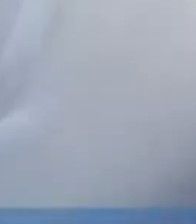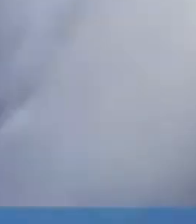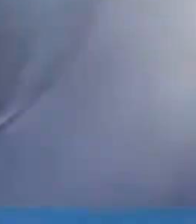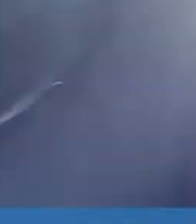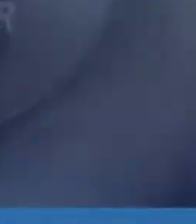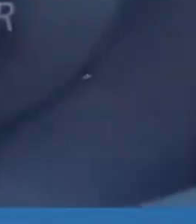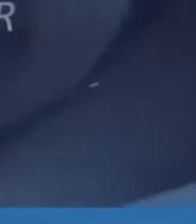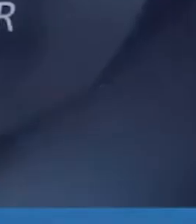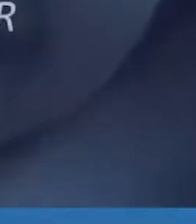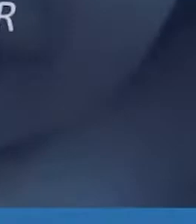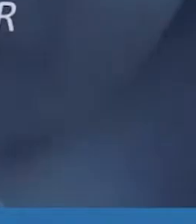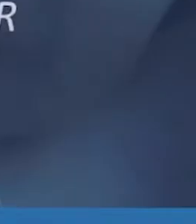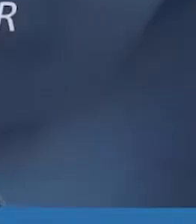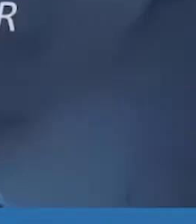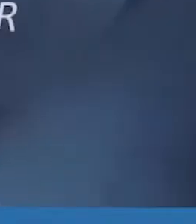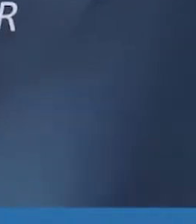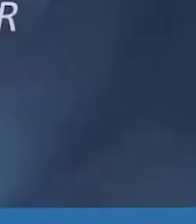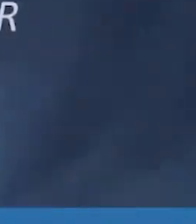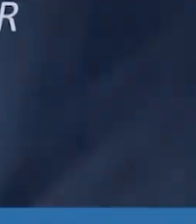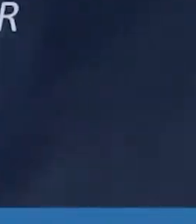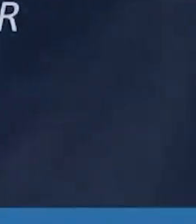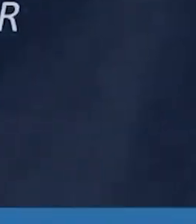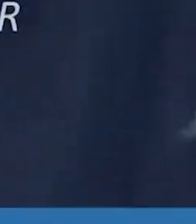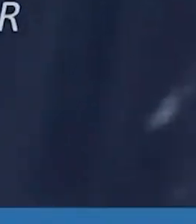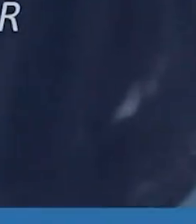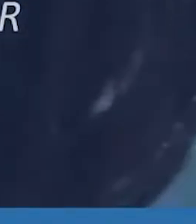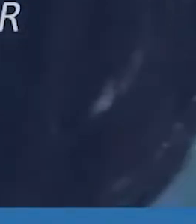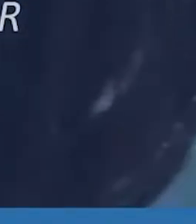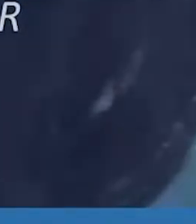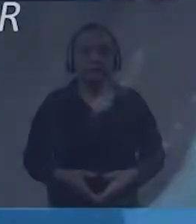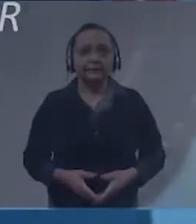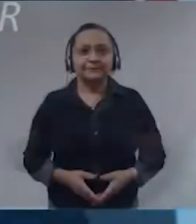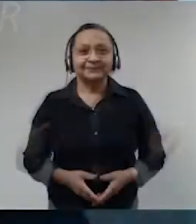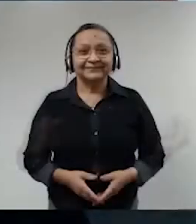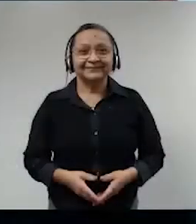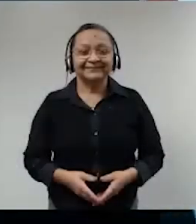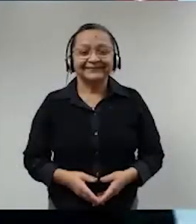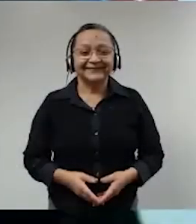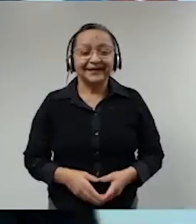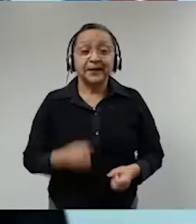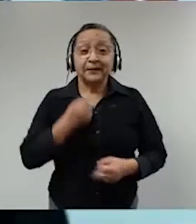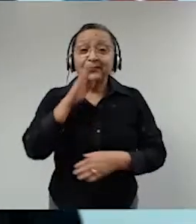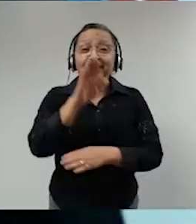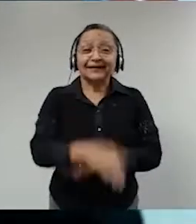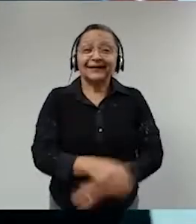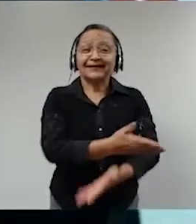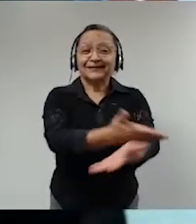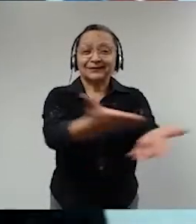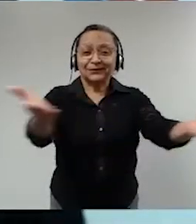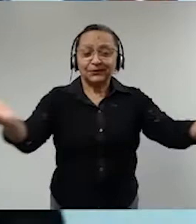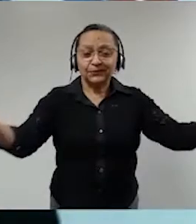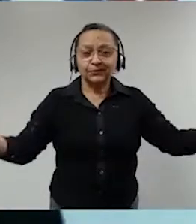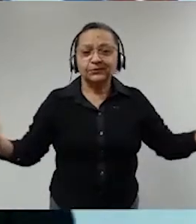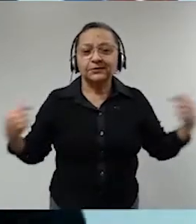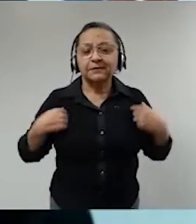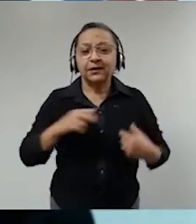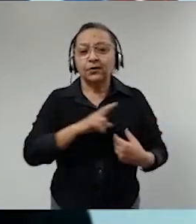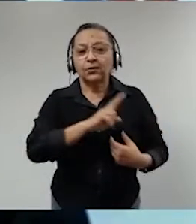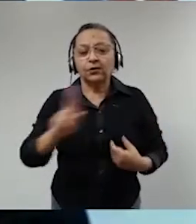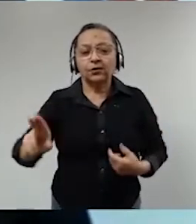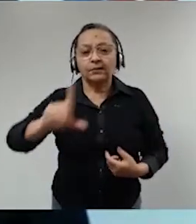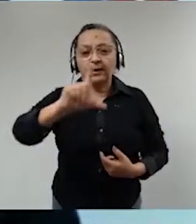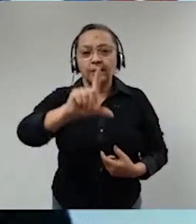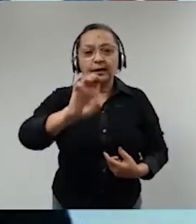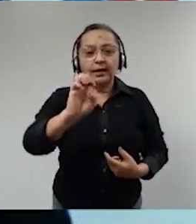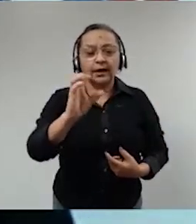Enquanto não passa, conheça o novo jeito Quali de ajudar. Boa tarde a todos. Meu nome é Leonardo